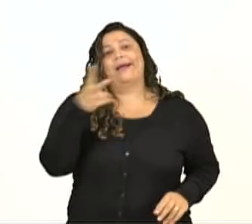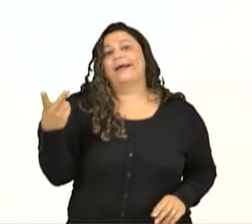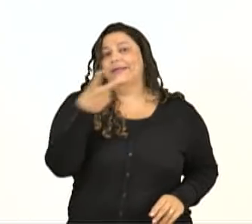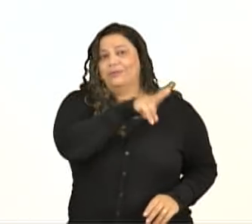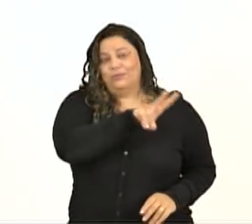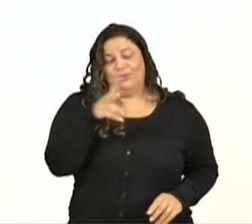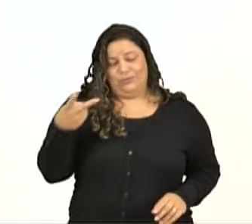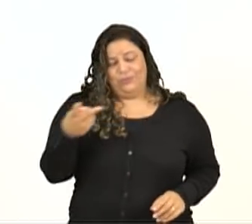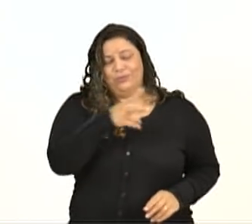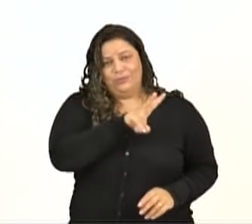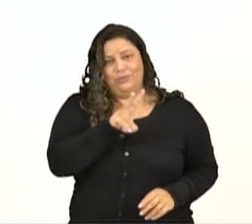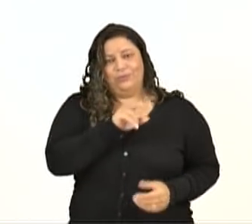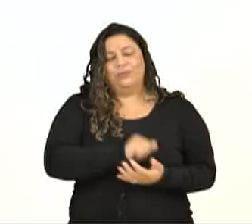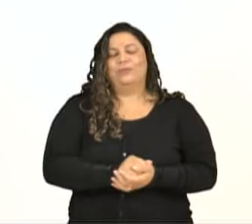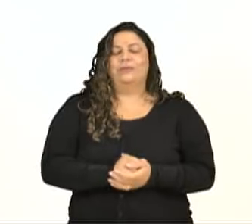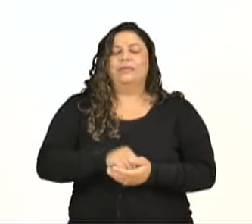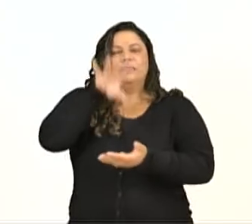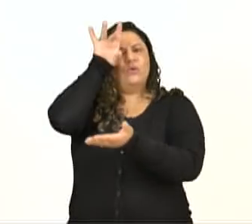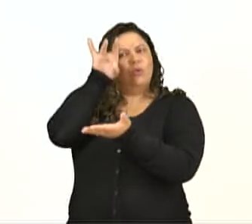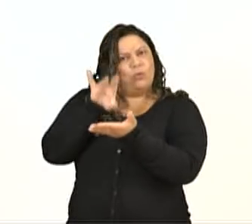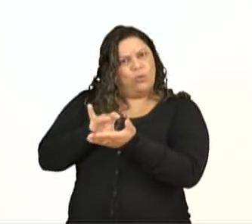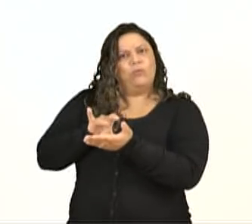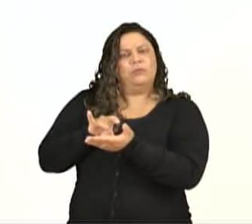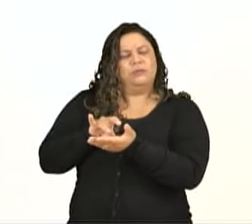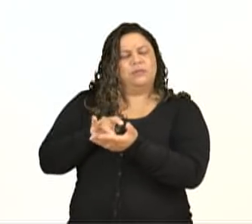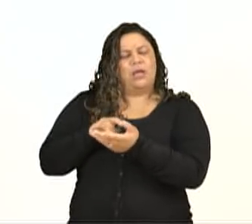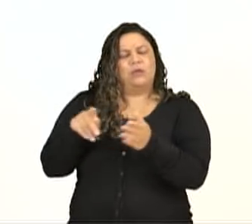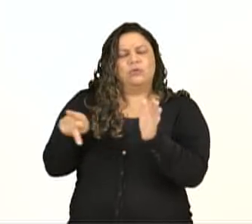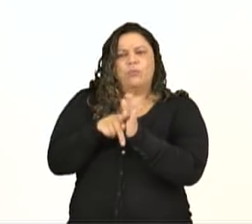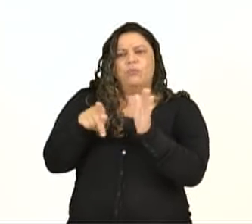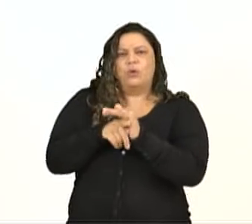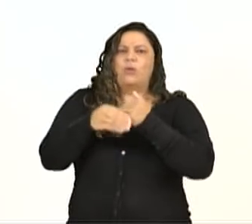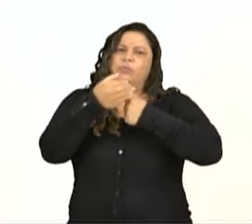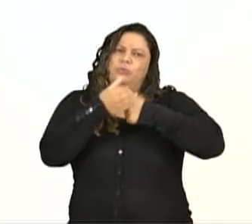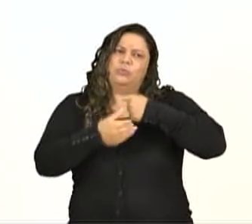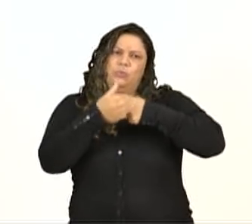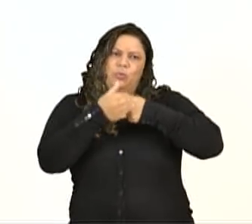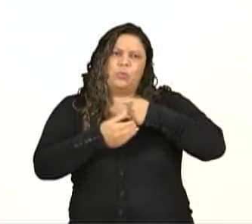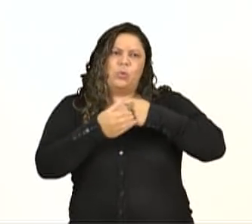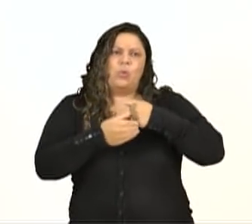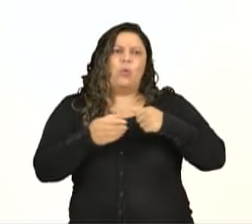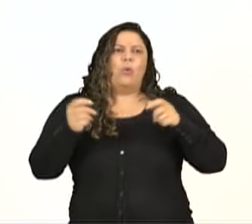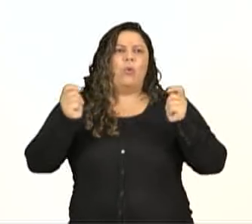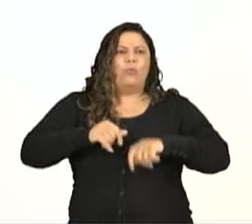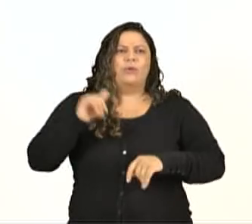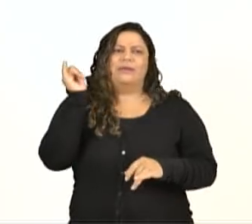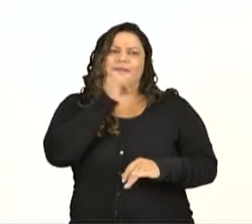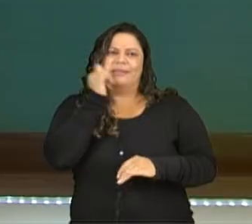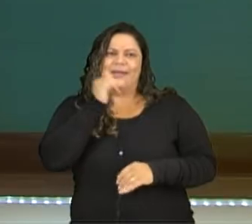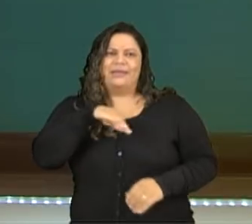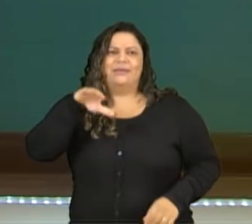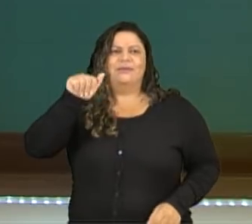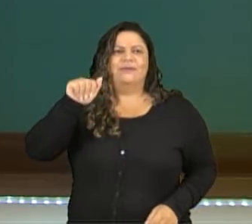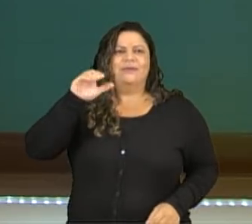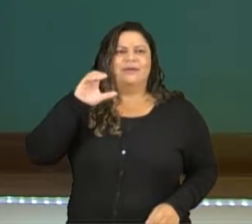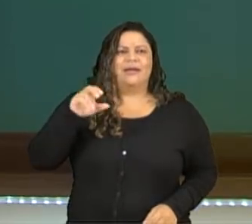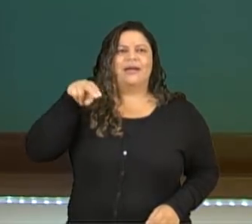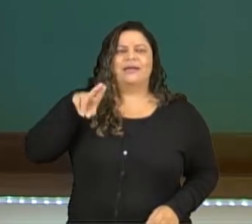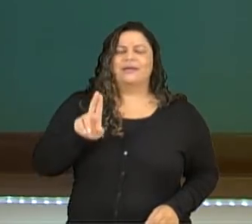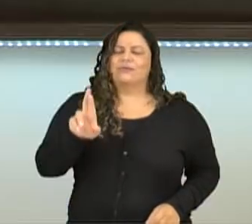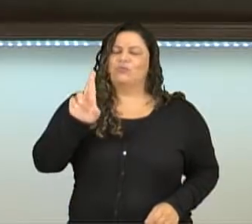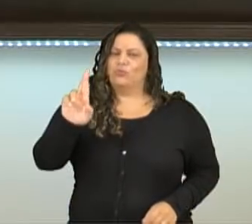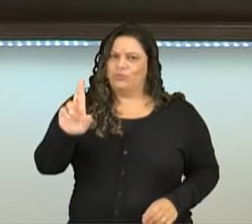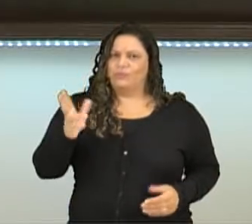se utilizam de dados oficiais de órgãos do governo italiano e do Acne. Um minutinho para vocês responderem